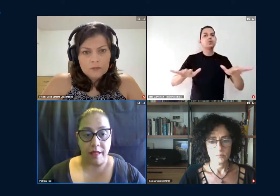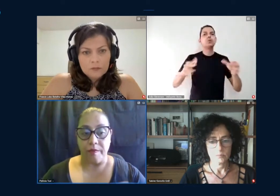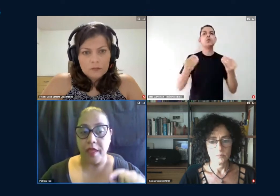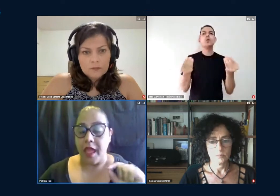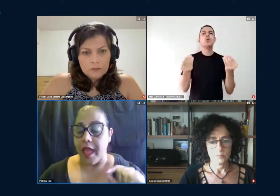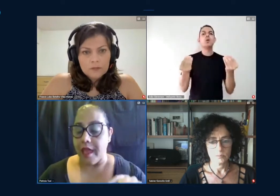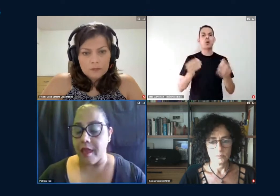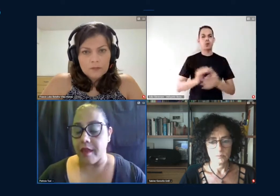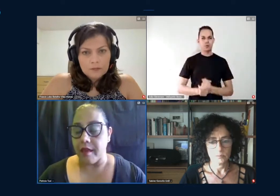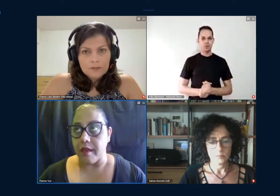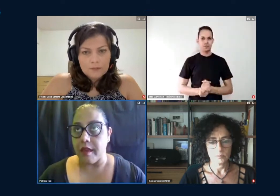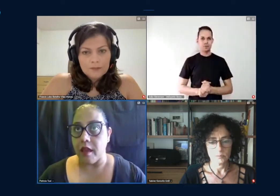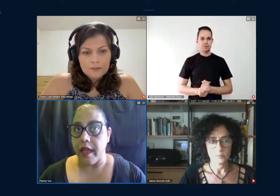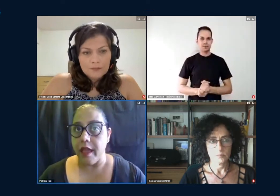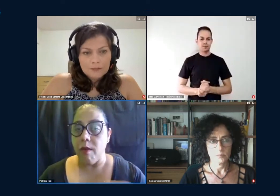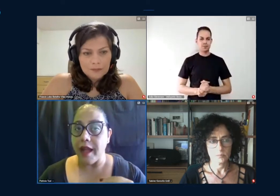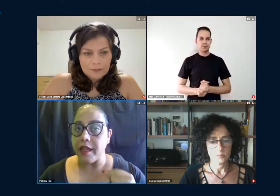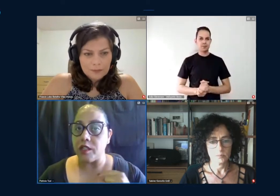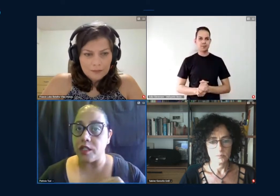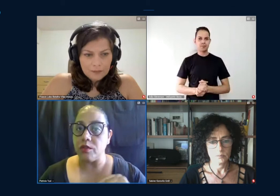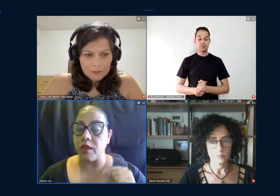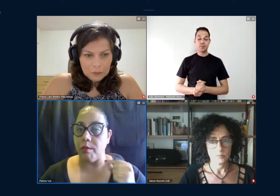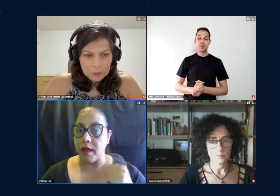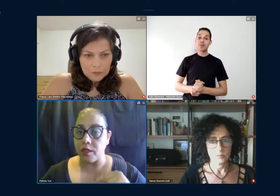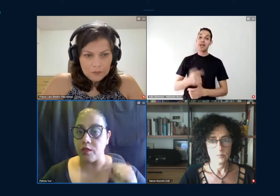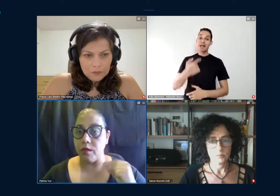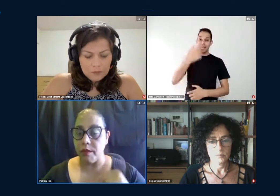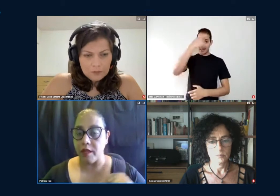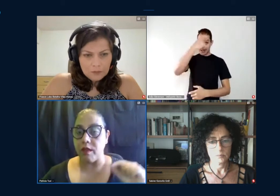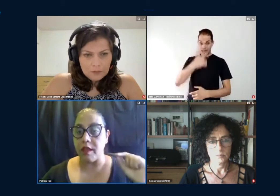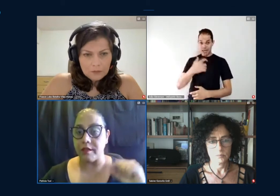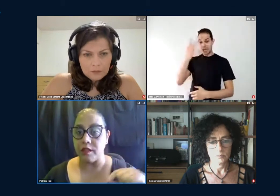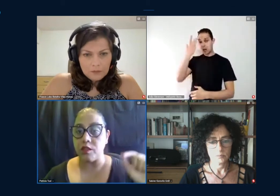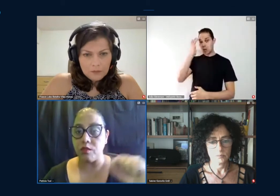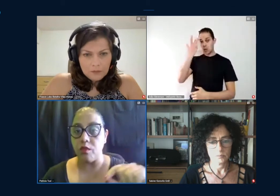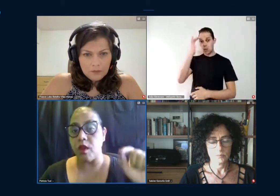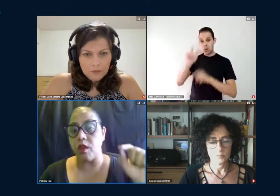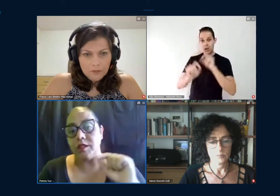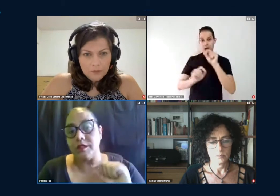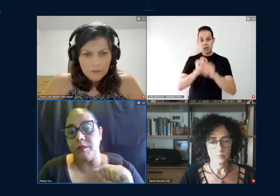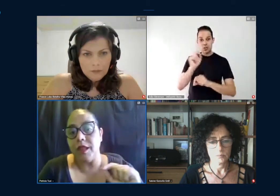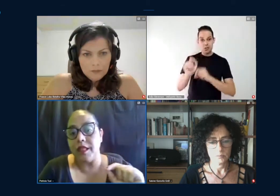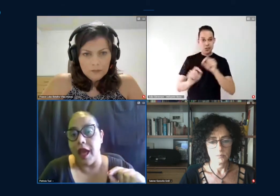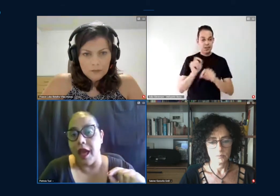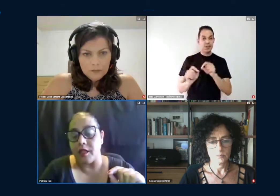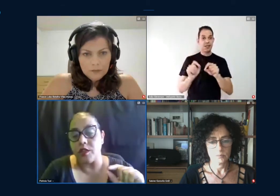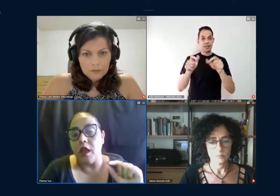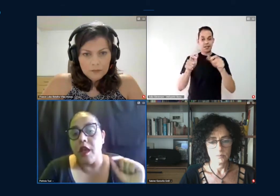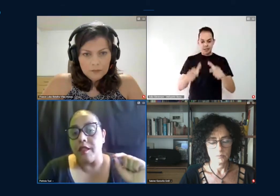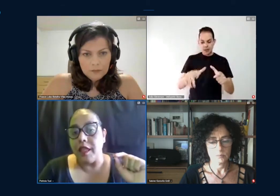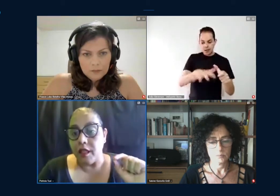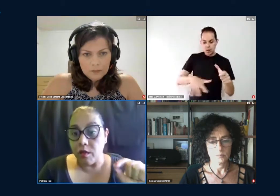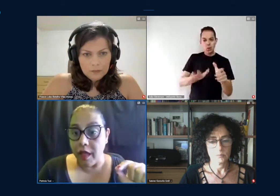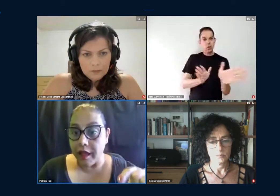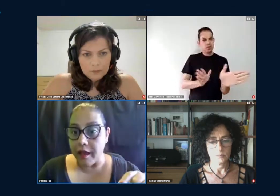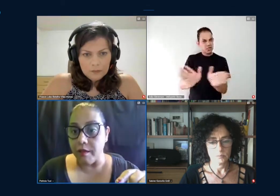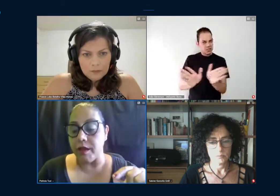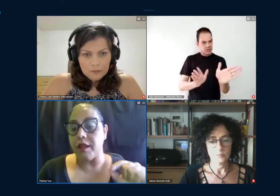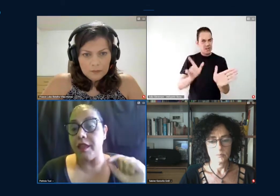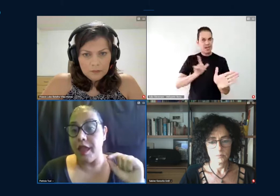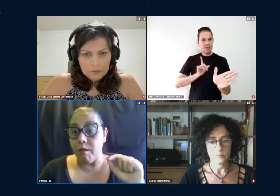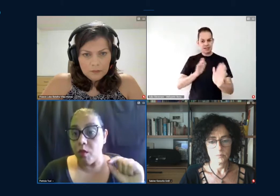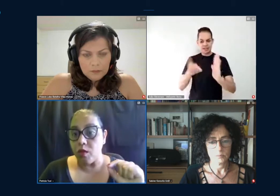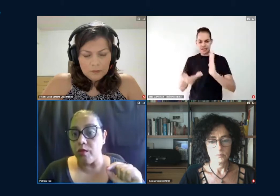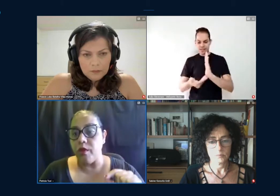Ah, tá, eu acredito que a partir do momento em que existe um núcleo de acessibilidade dentro da